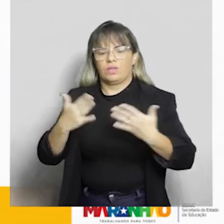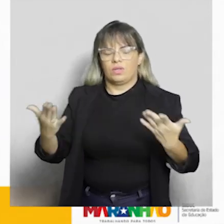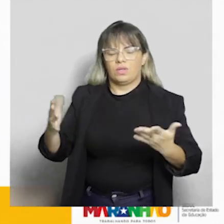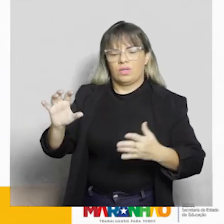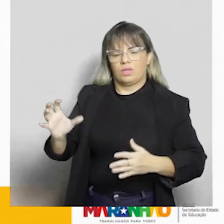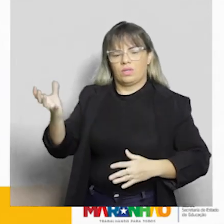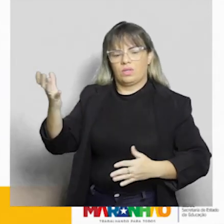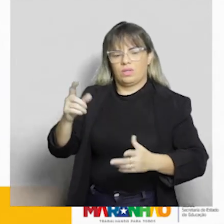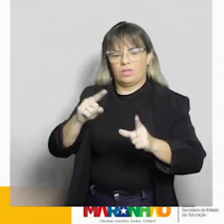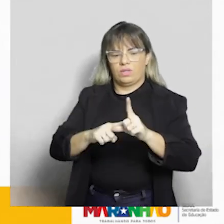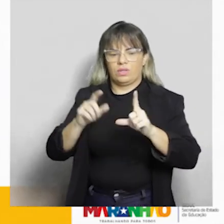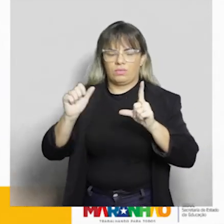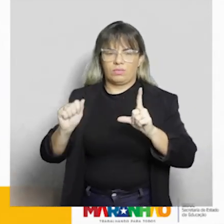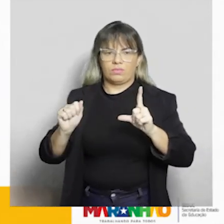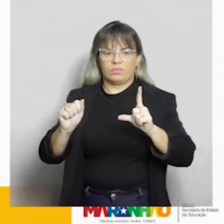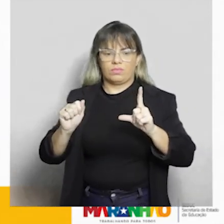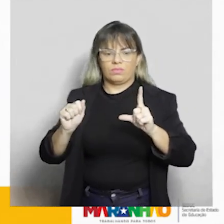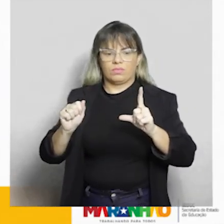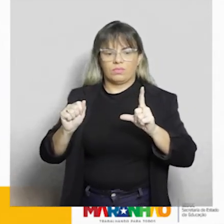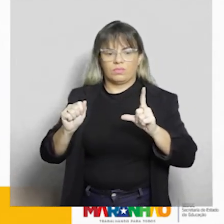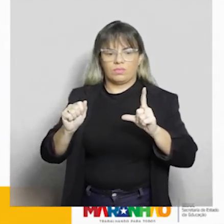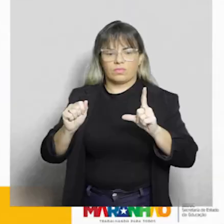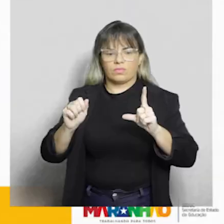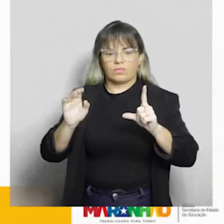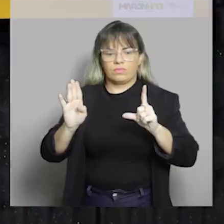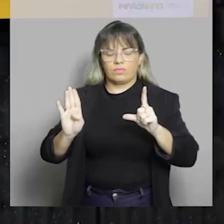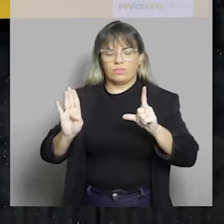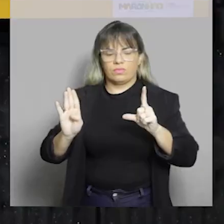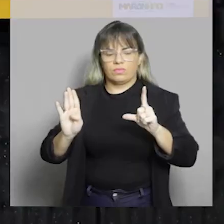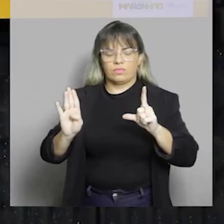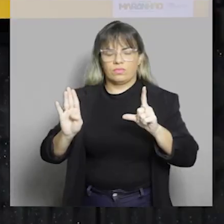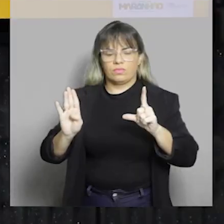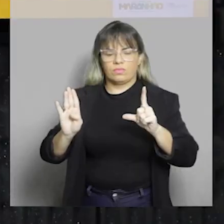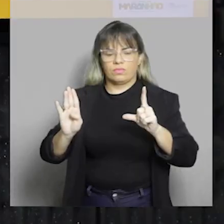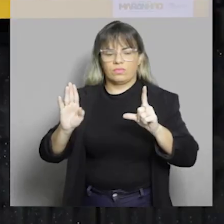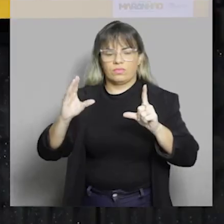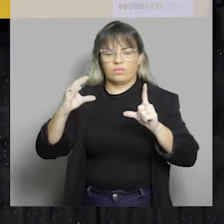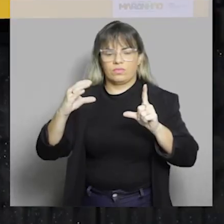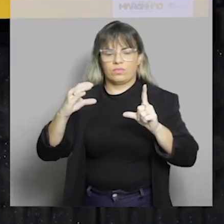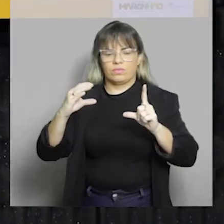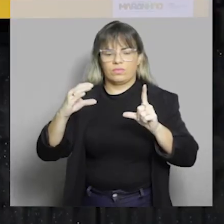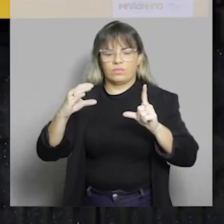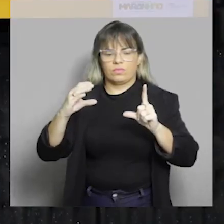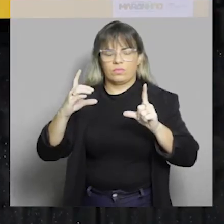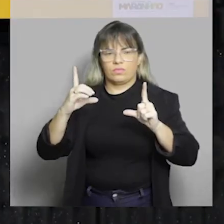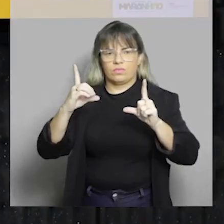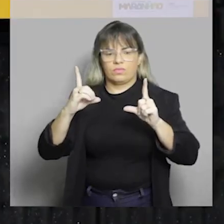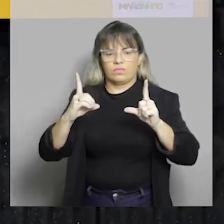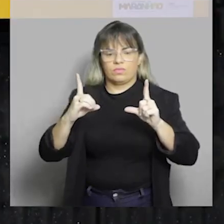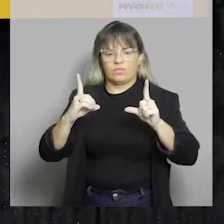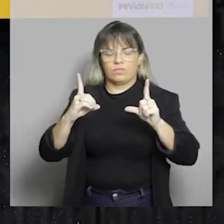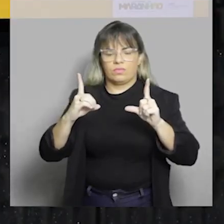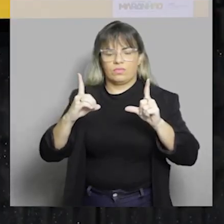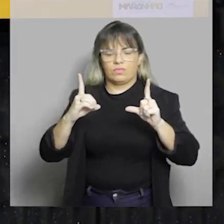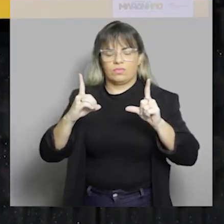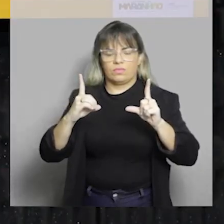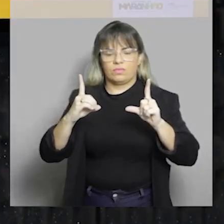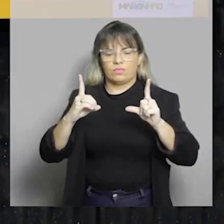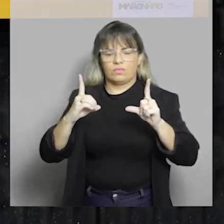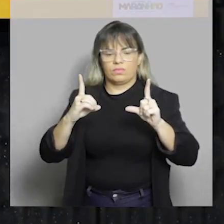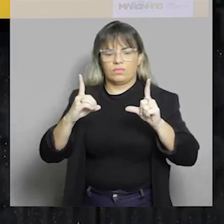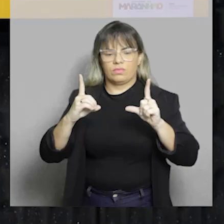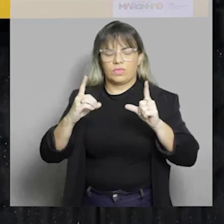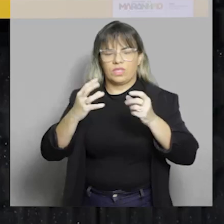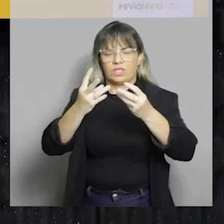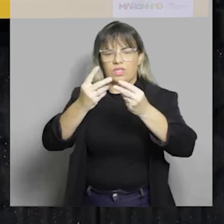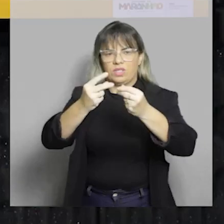a movimentação de placas tectônicas? É a alteração dos fatores climáticos? É o desmatamento? É o intemperismo, que é o desgaste das